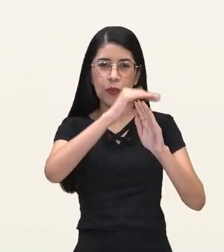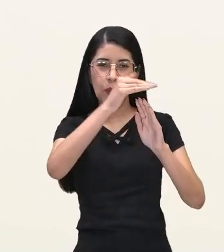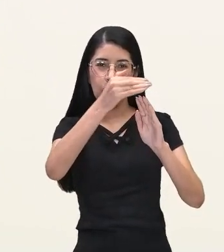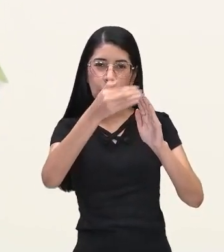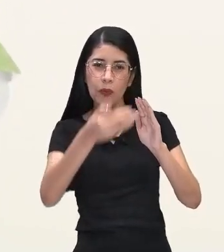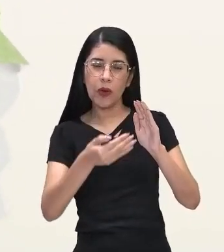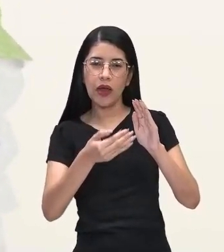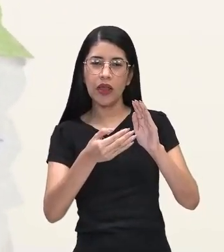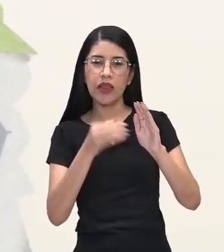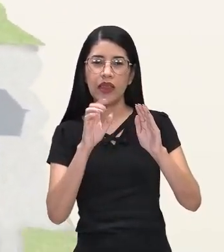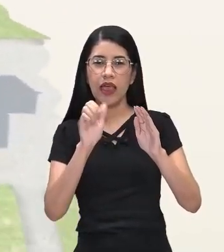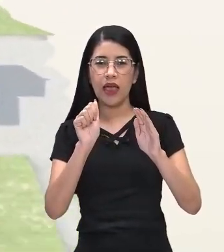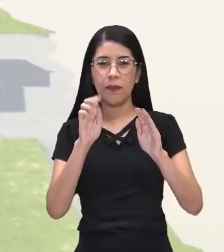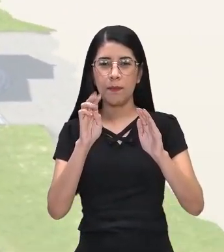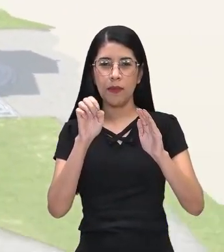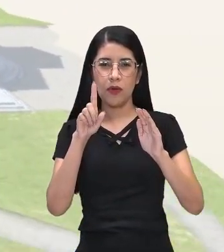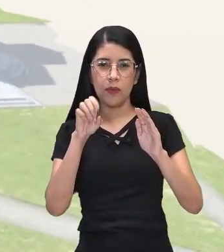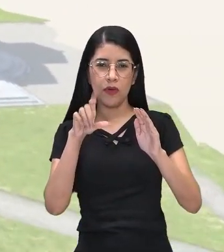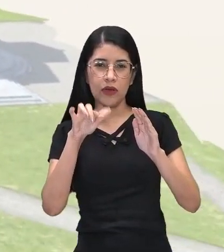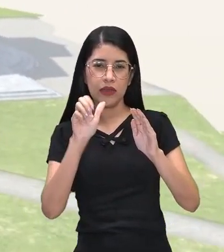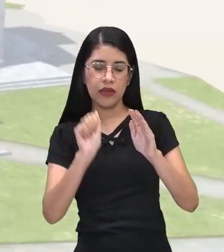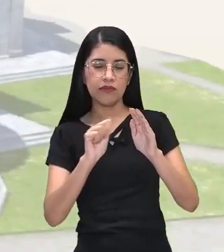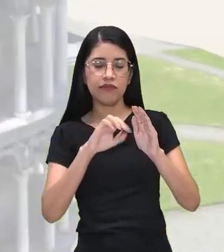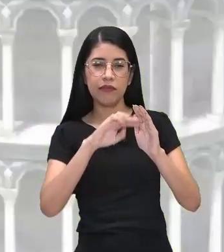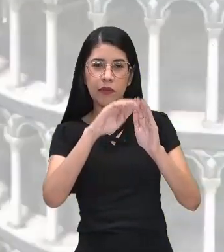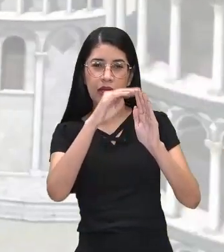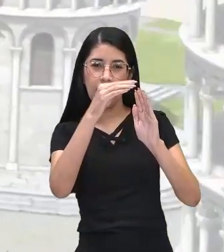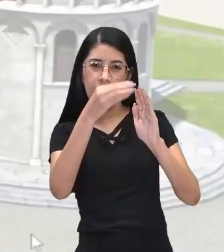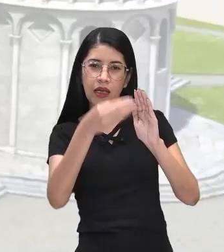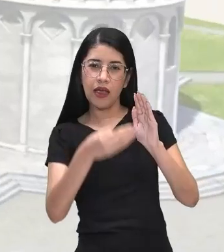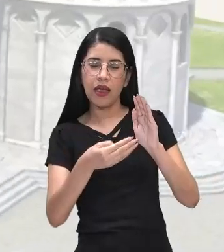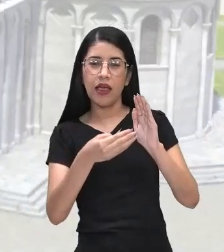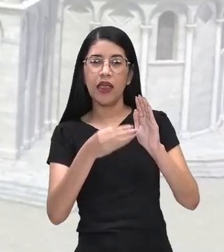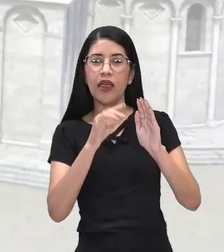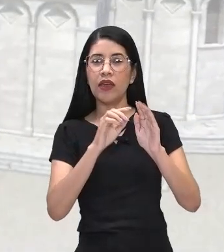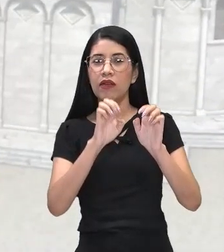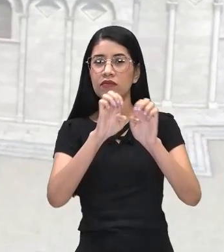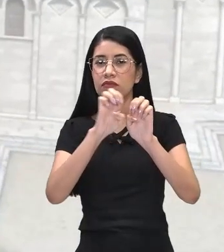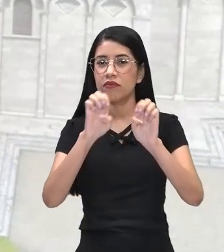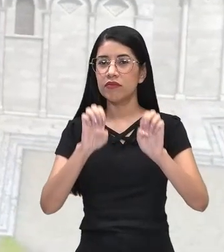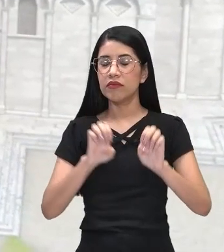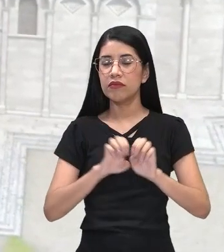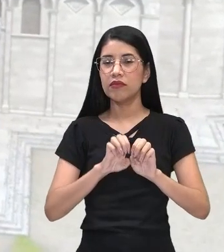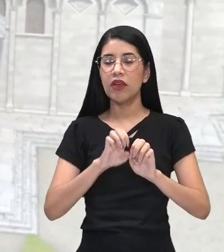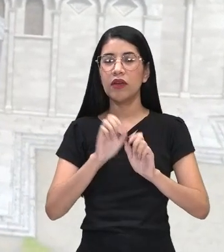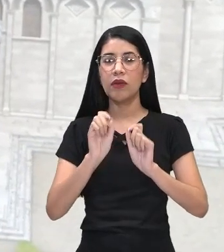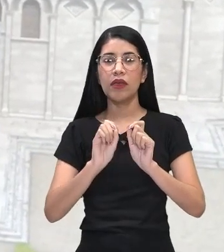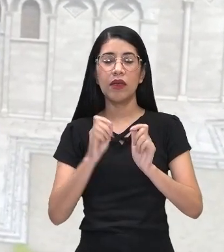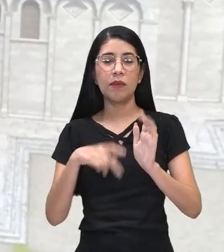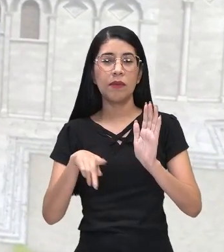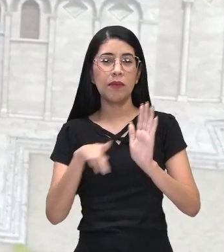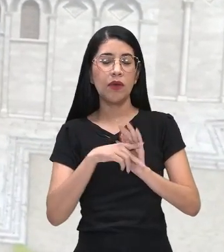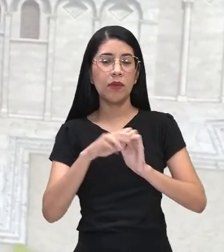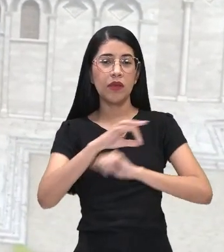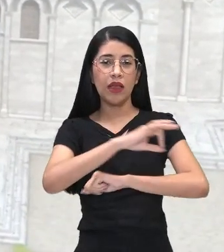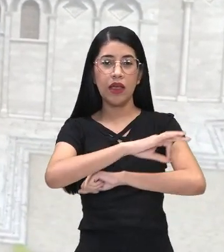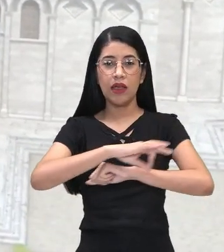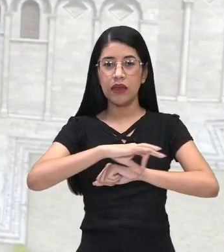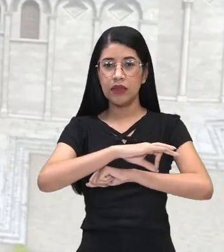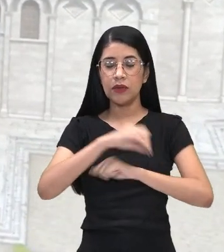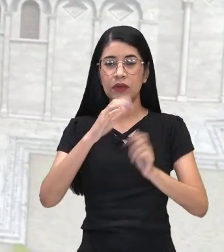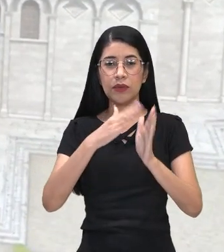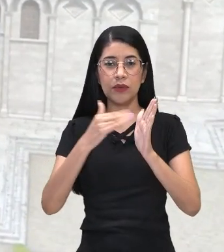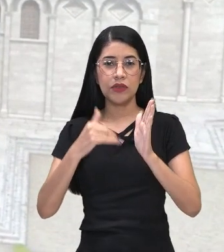vendo? Então, aqui é uma estrutura, certo? De uma arquitetura